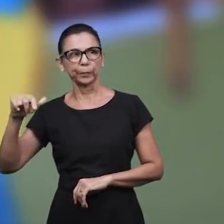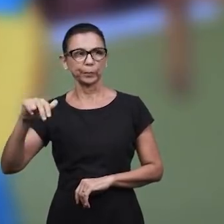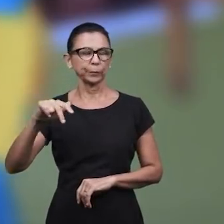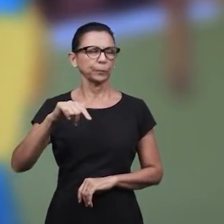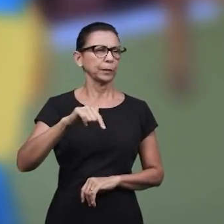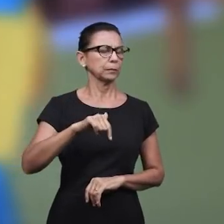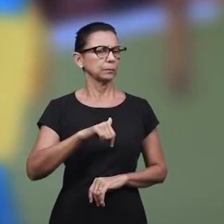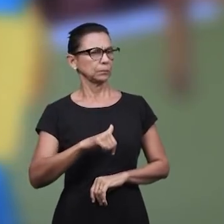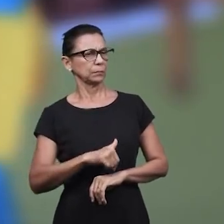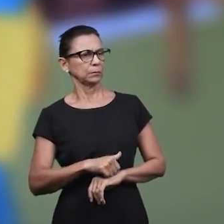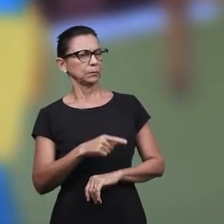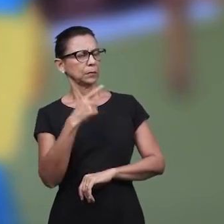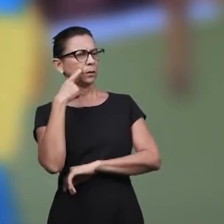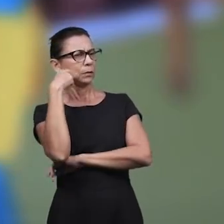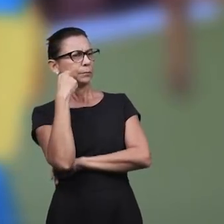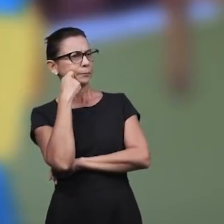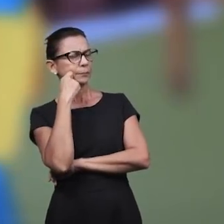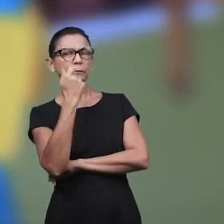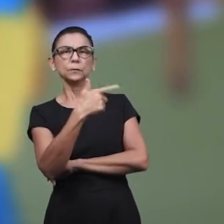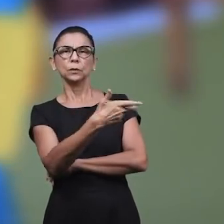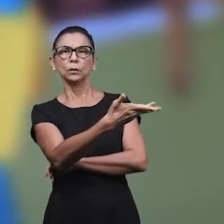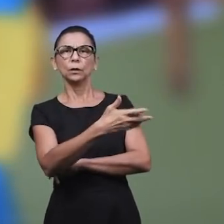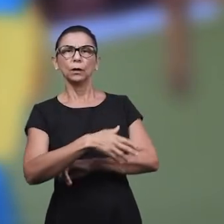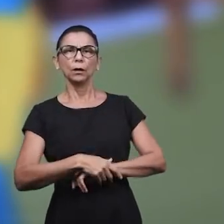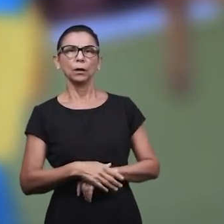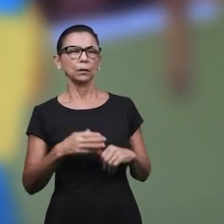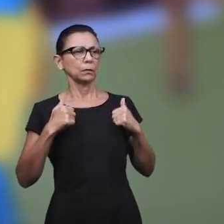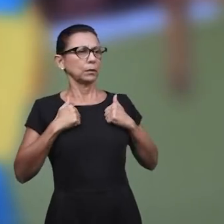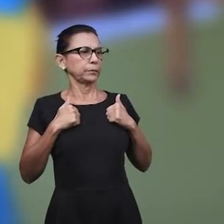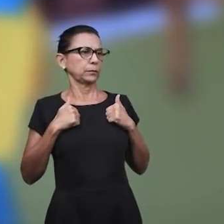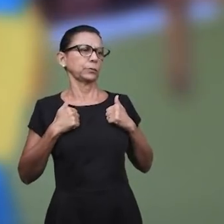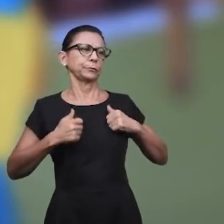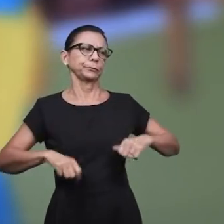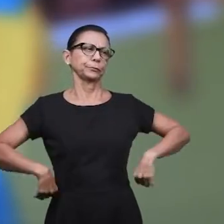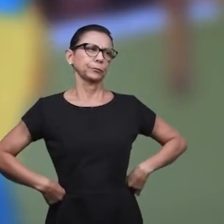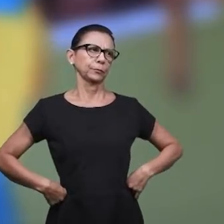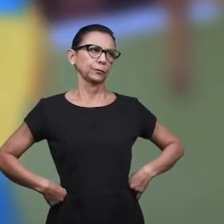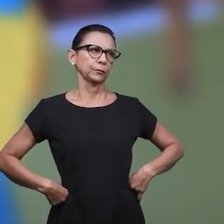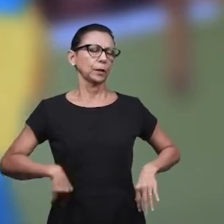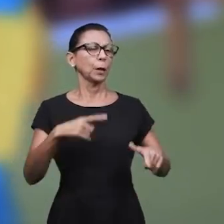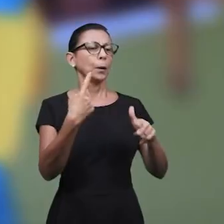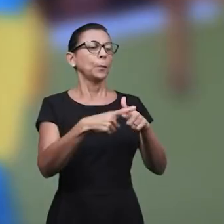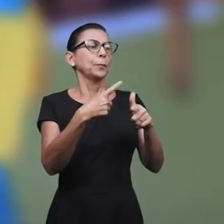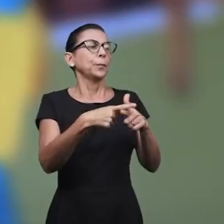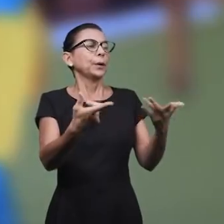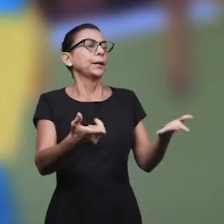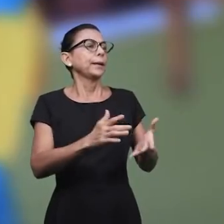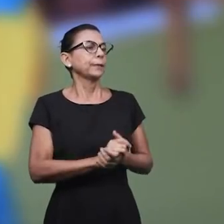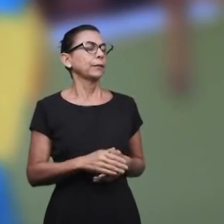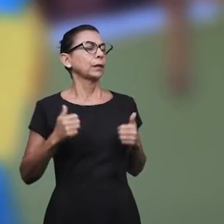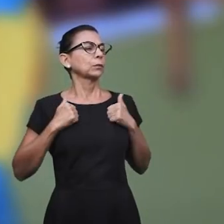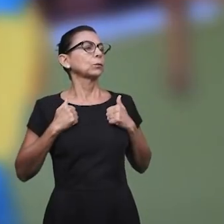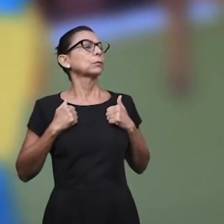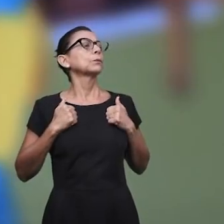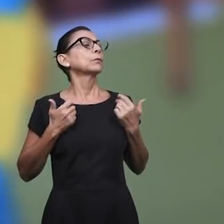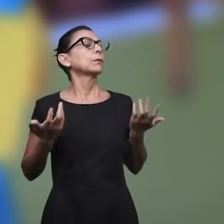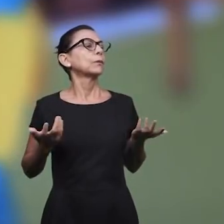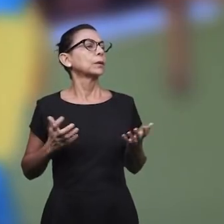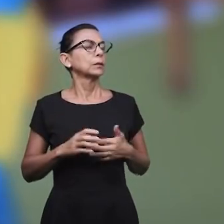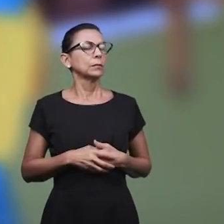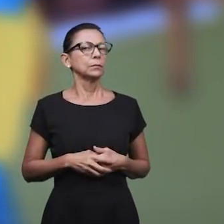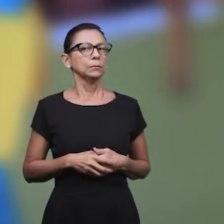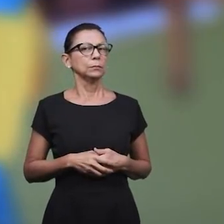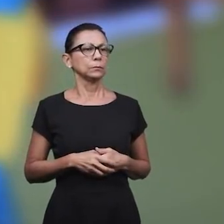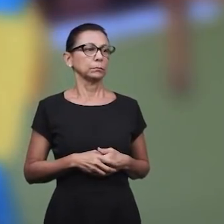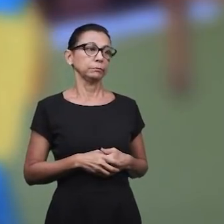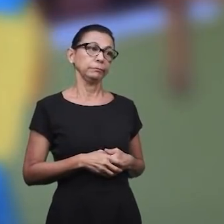estavam paradas, sem fazer nada, e perguntou: Por que vocês estão parados, sem trabalhar? E